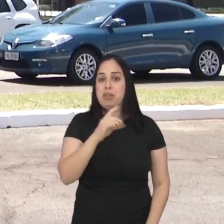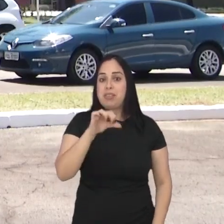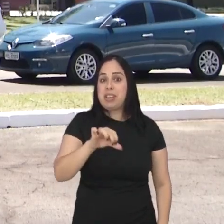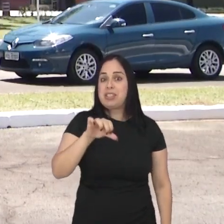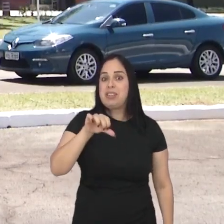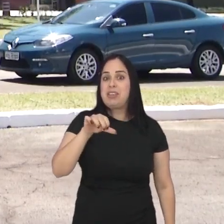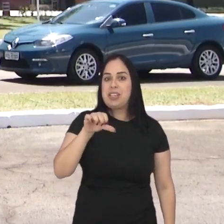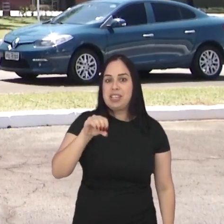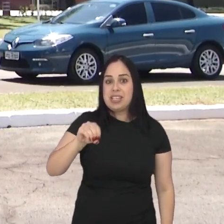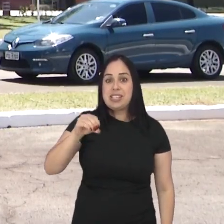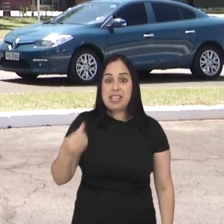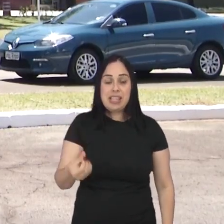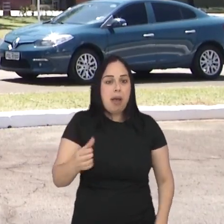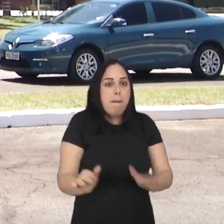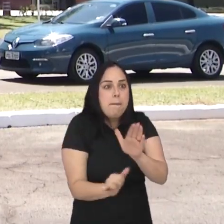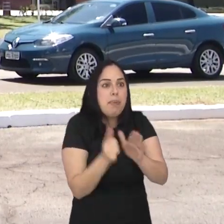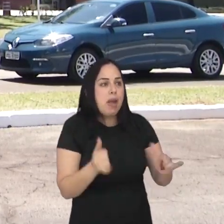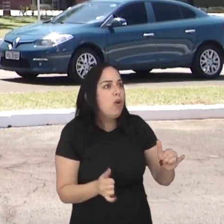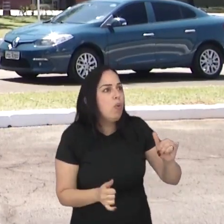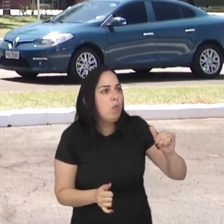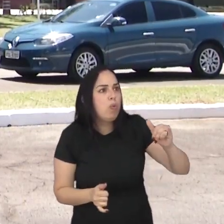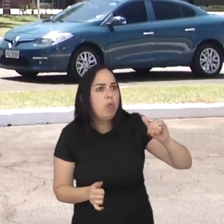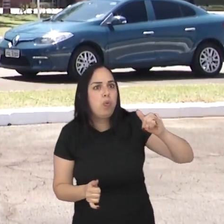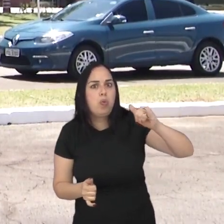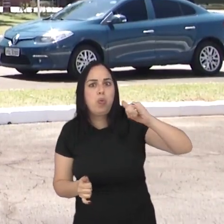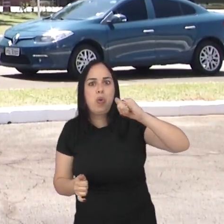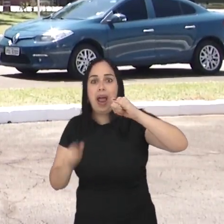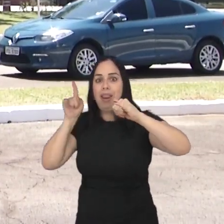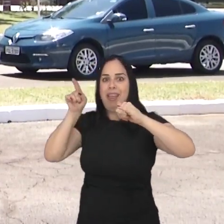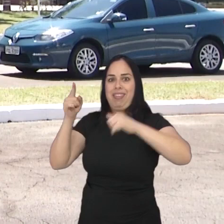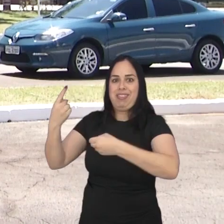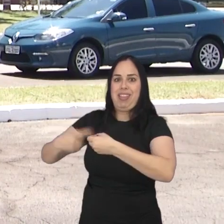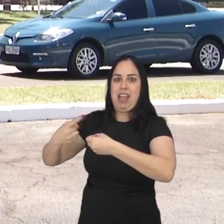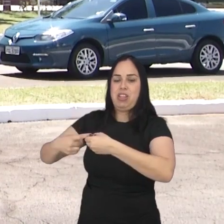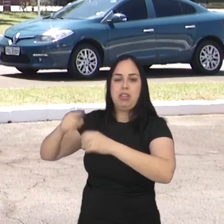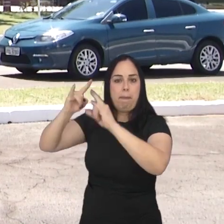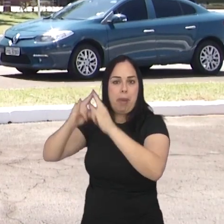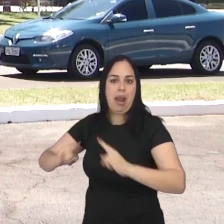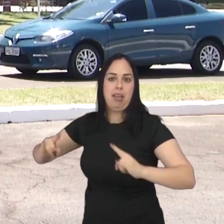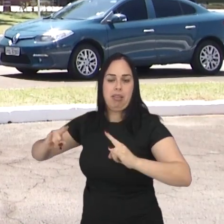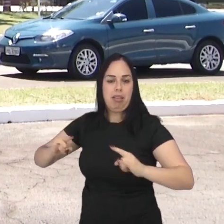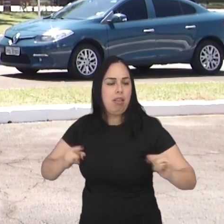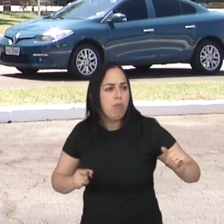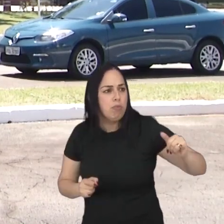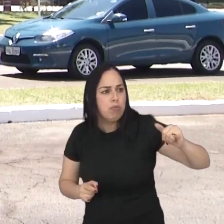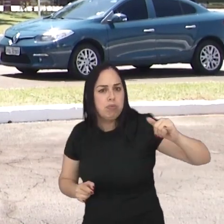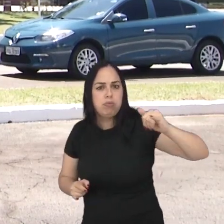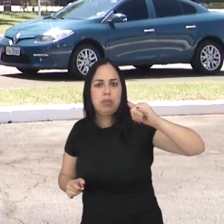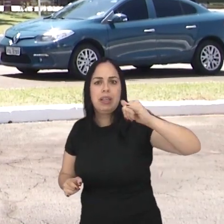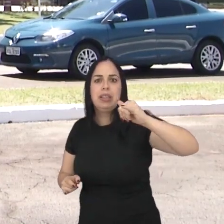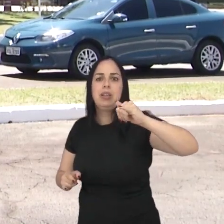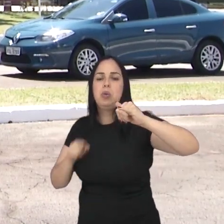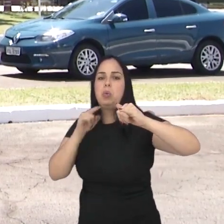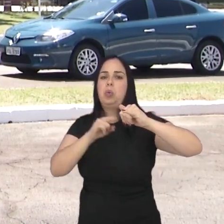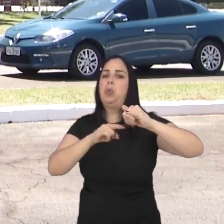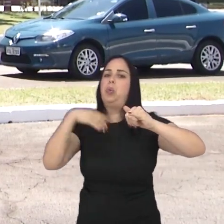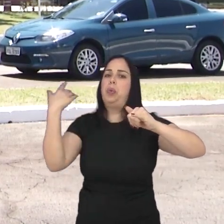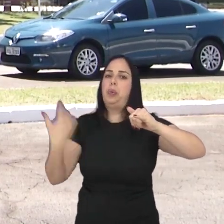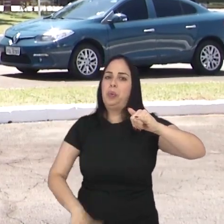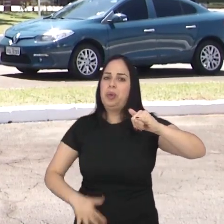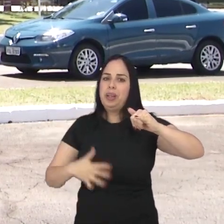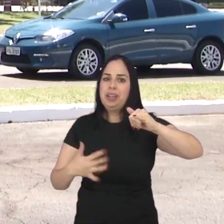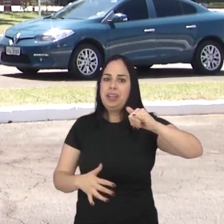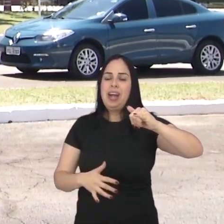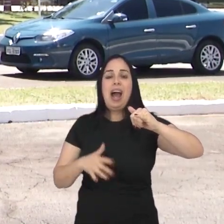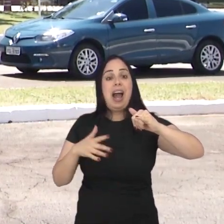de outubro de 1906, Santos Dumont realizou o primeiro voo em Paris com uma aeronave. A partir daí, o avião